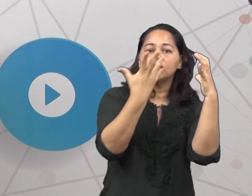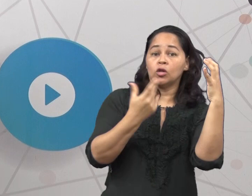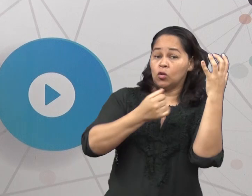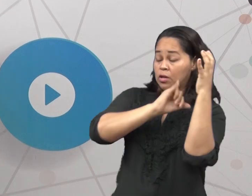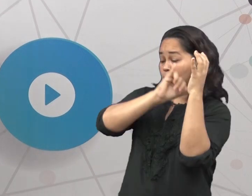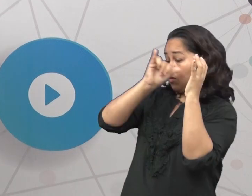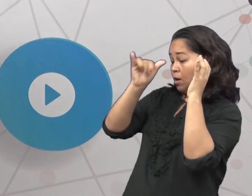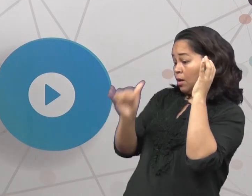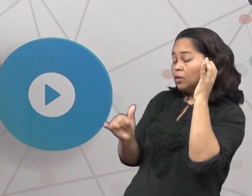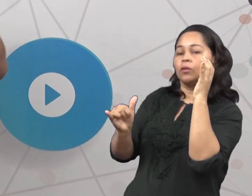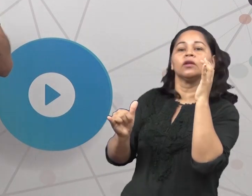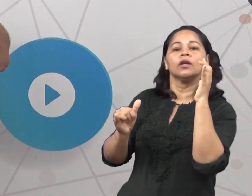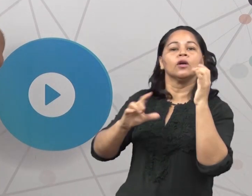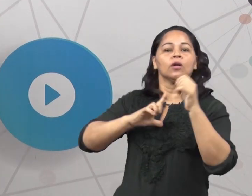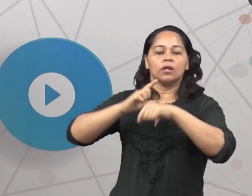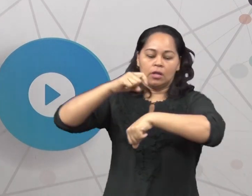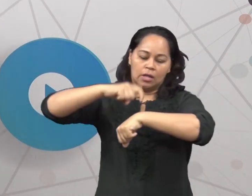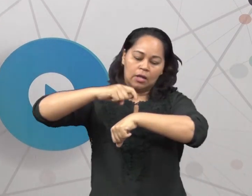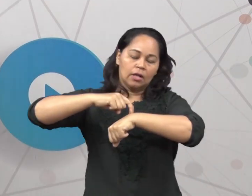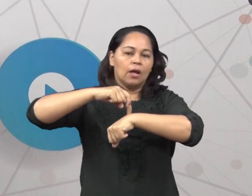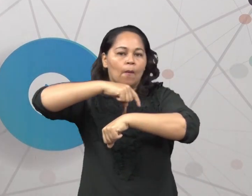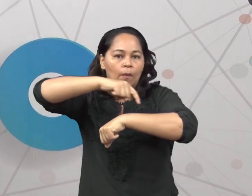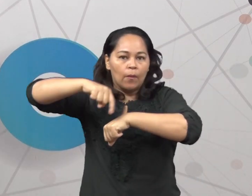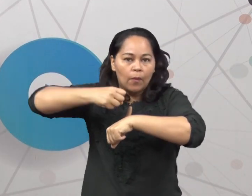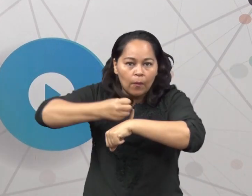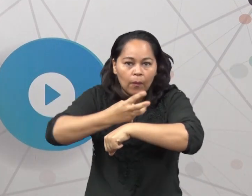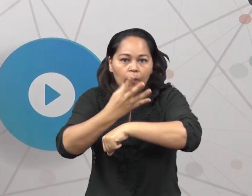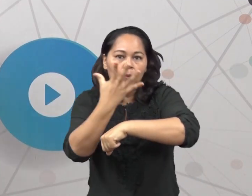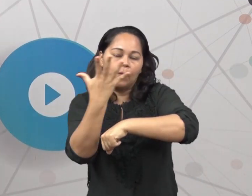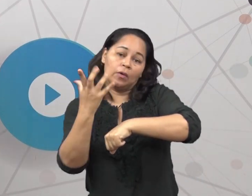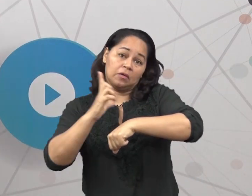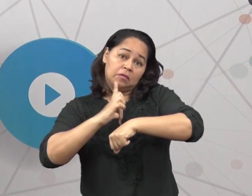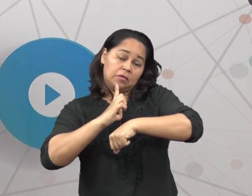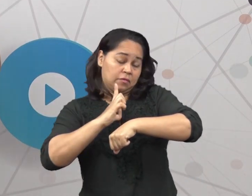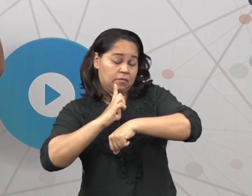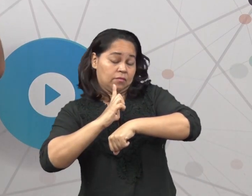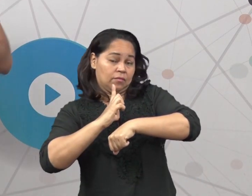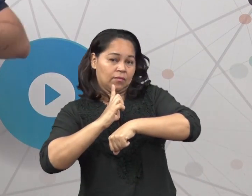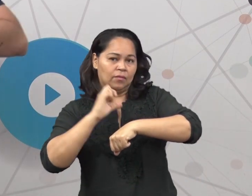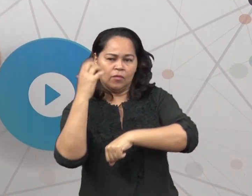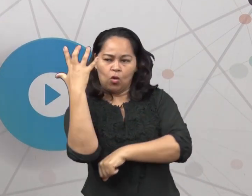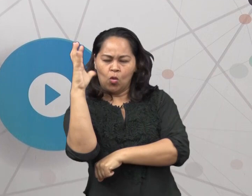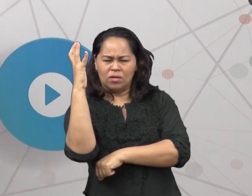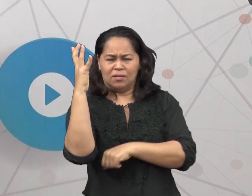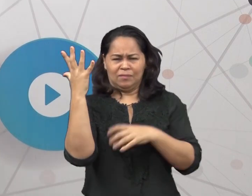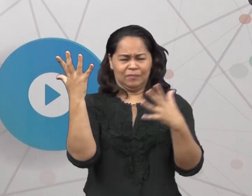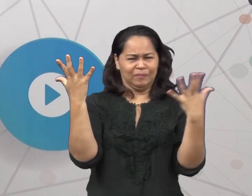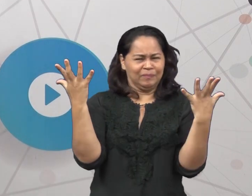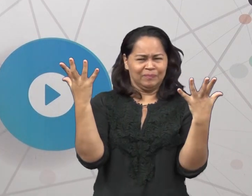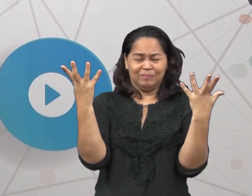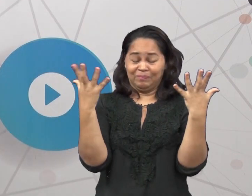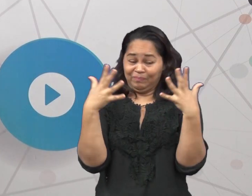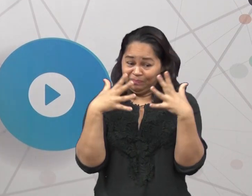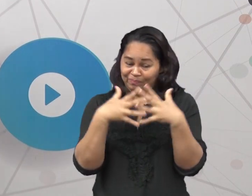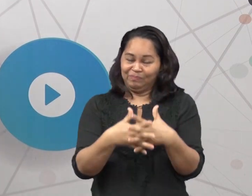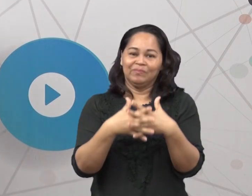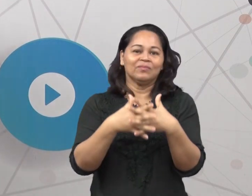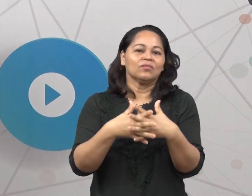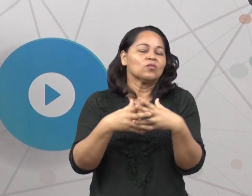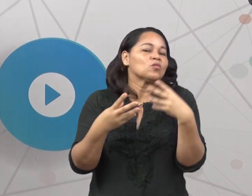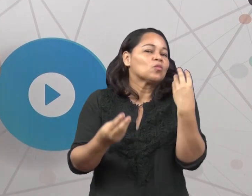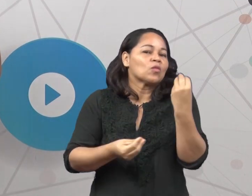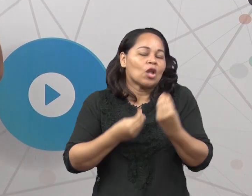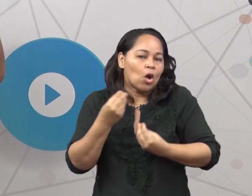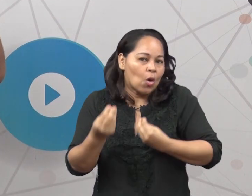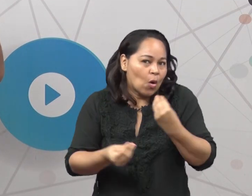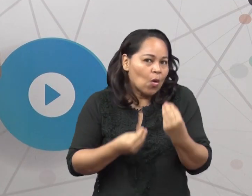respondeu para o tempo que o tempo tem quanto tempo o tempo tem. Você já parou para imaginar o